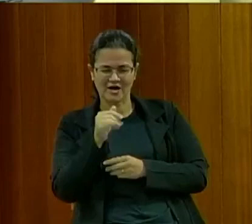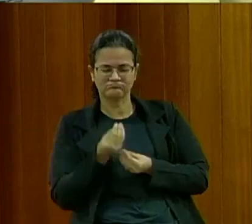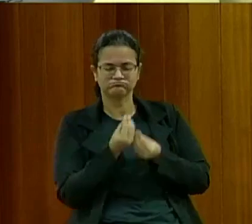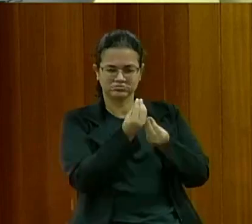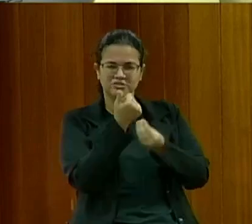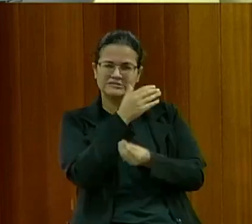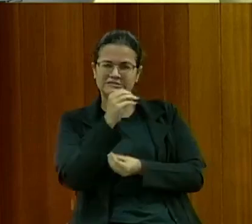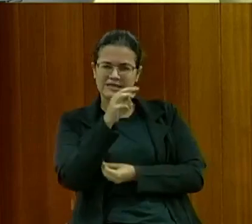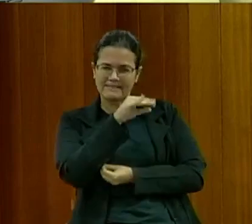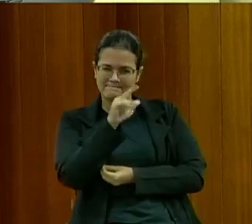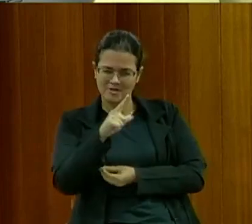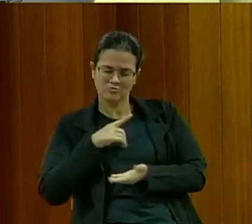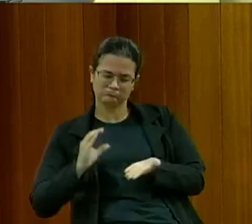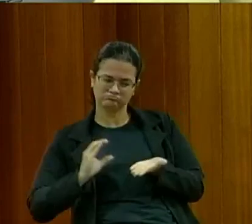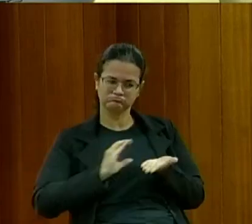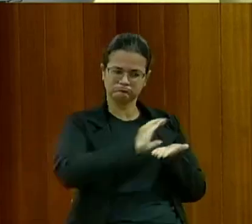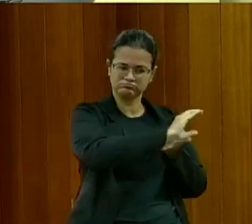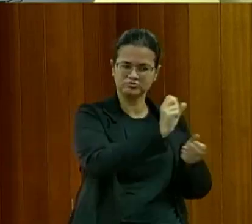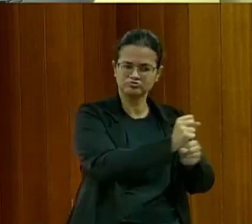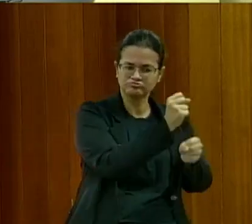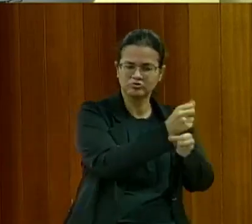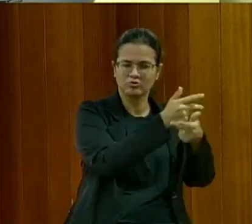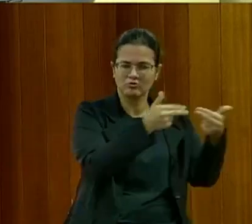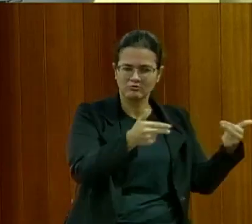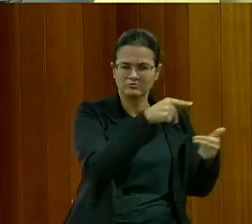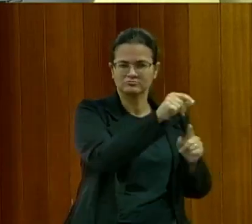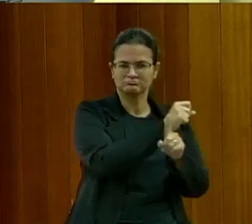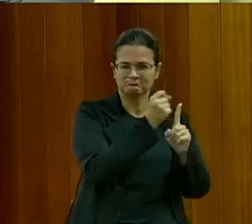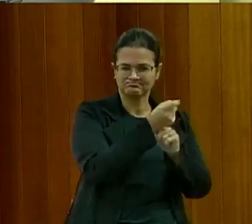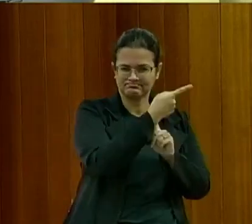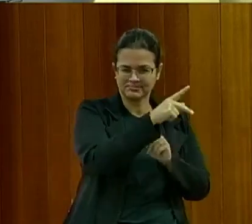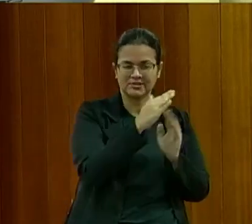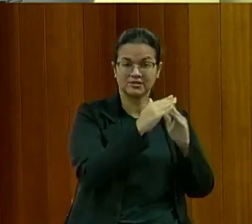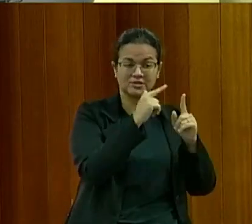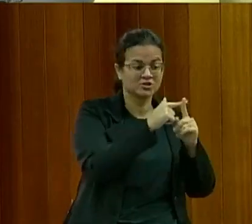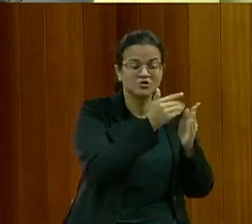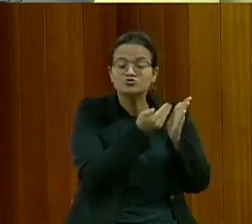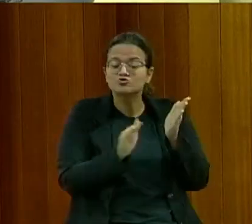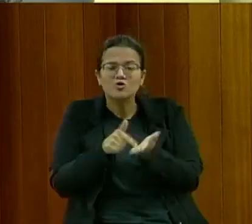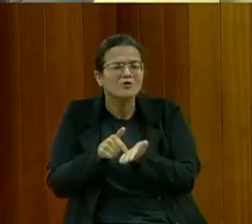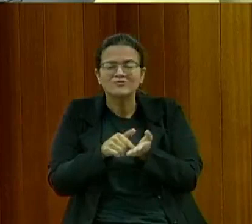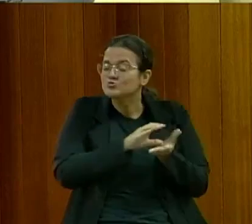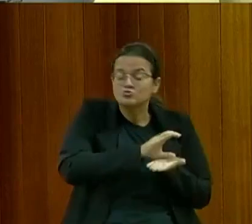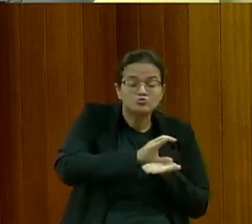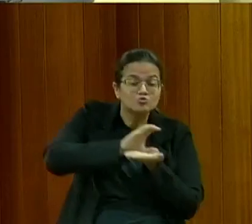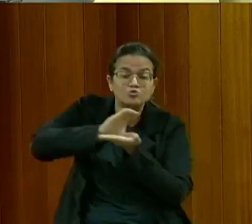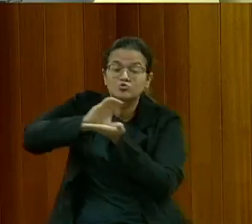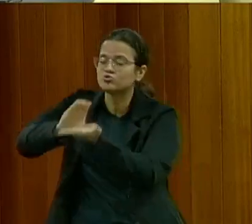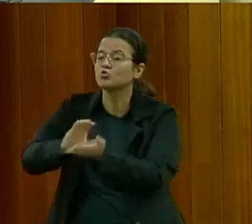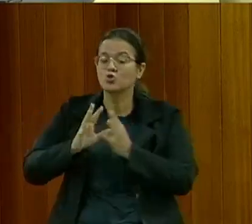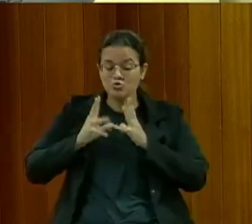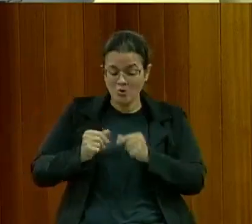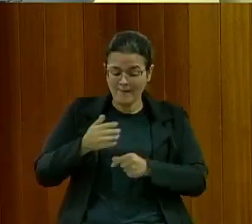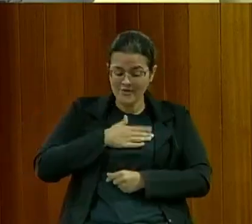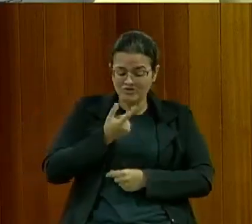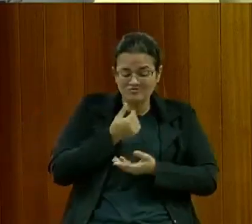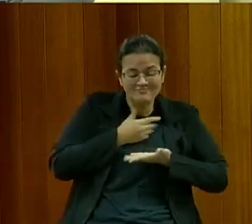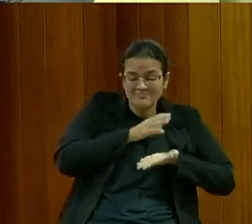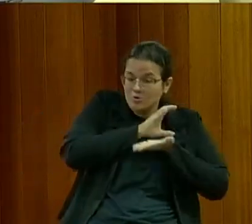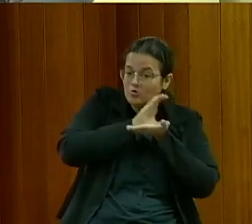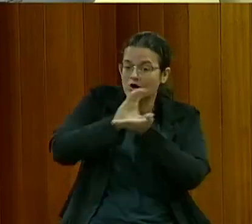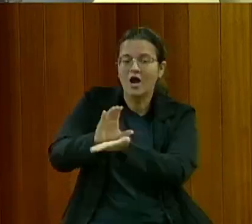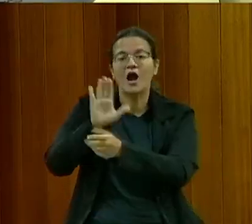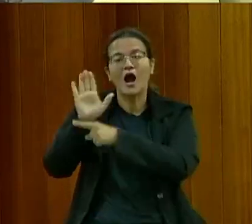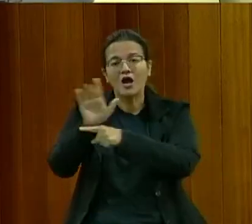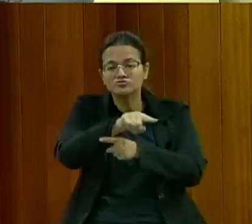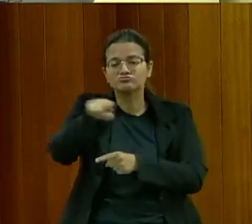às obras sociais da igreja do padre Marcos. O resto, eu coloco tudo que eu tiver para poder ajudar os comerciantes a pagar a despesa que